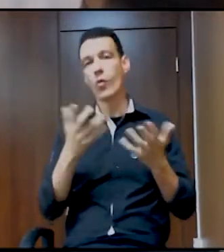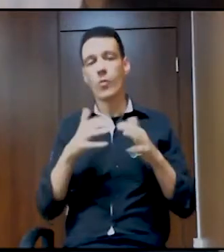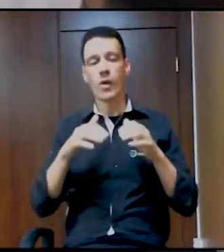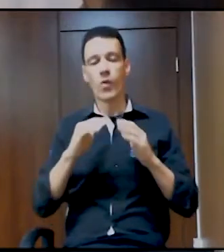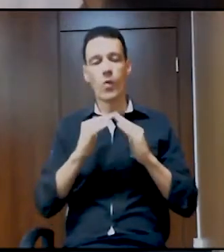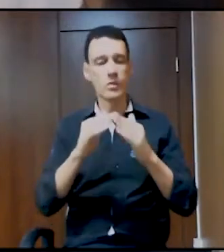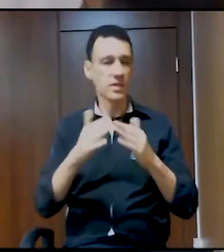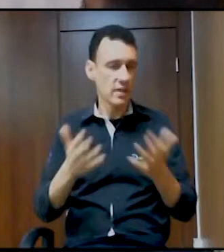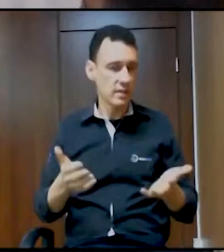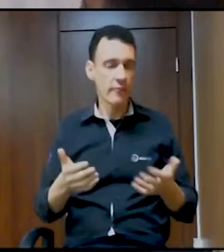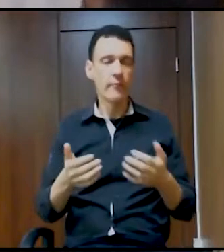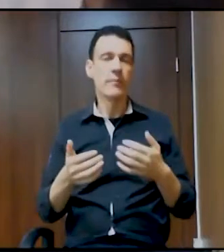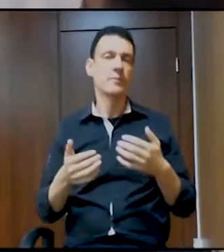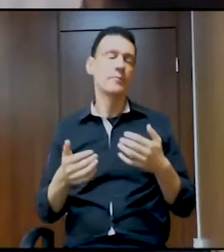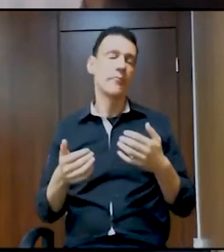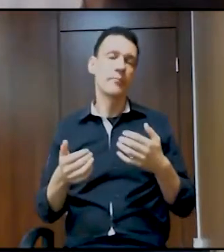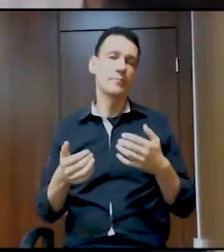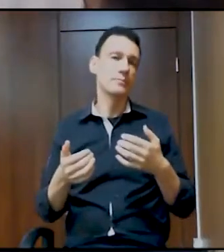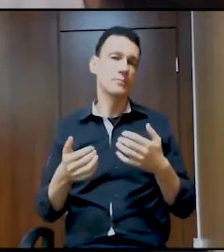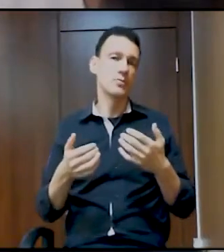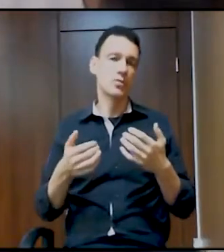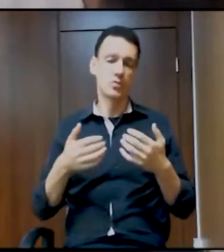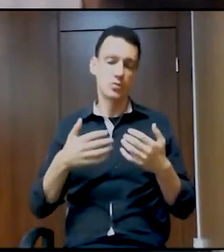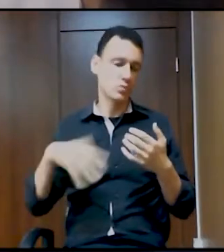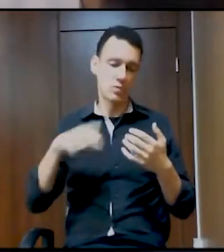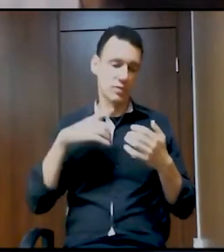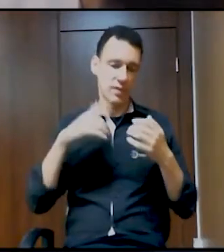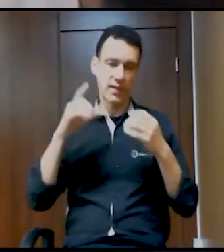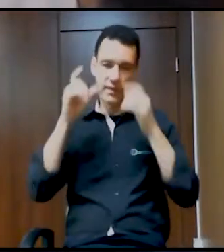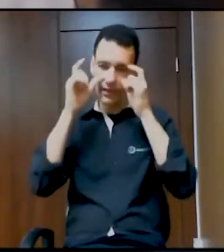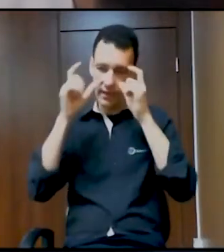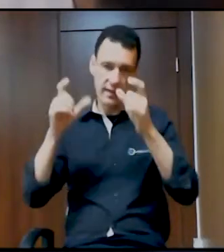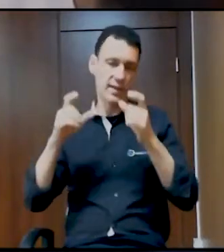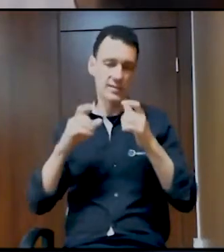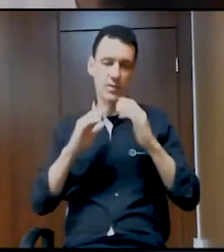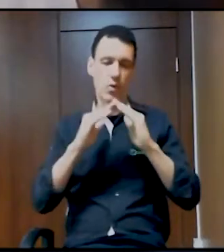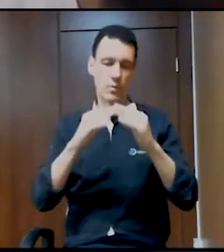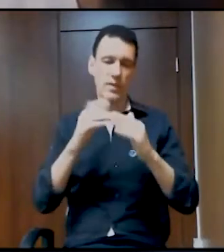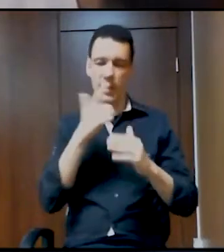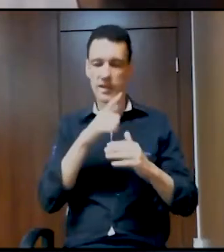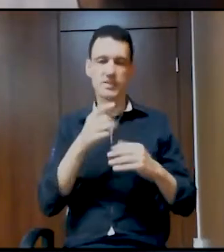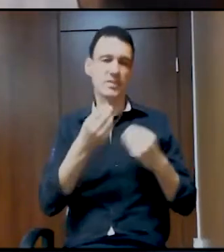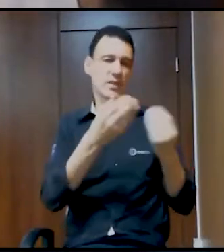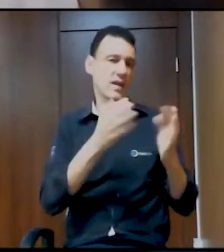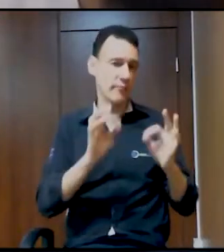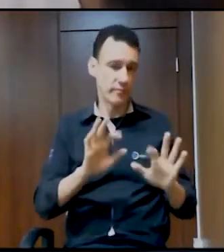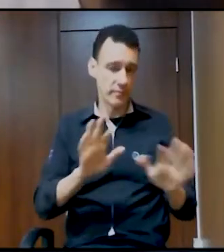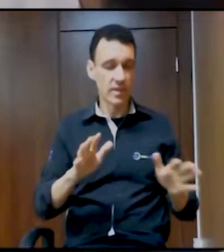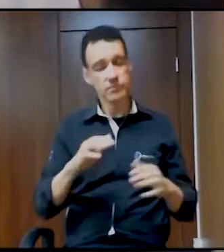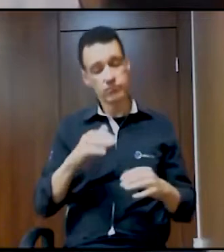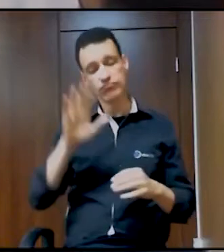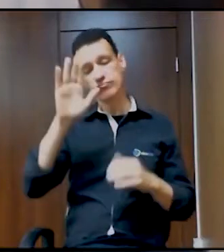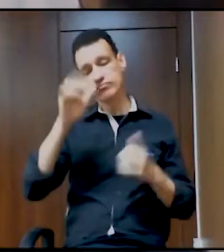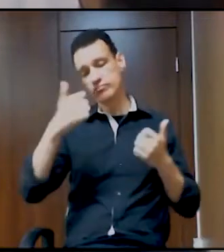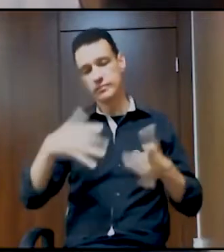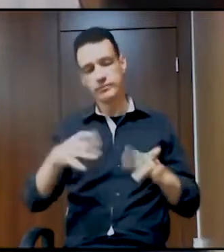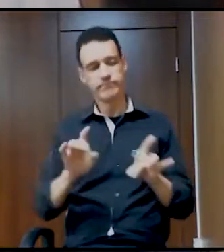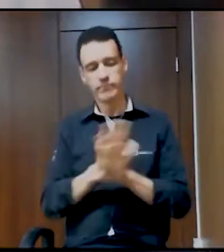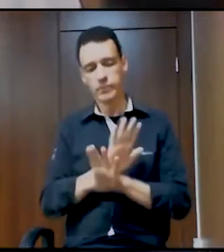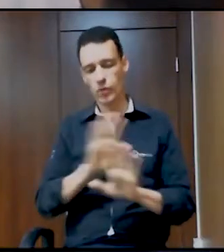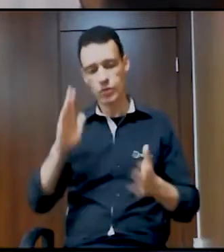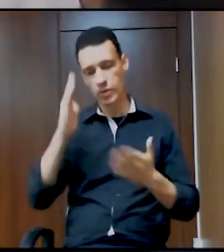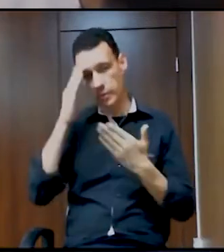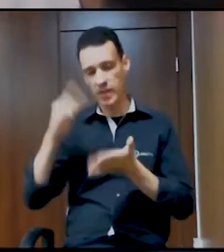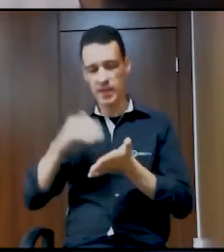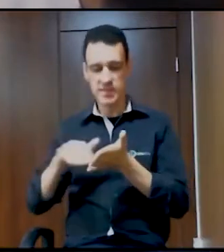comunidade, todo mundo tem um interesse que sua comunidade seja atendida. Então a minha fala é mais essa daí, e agradecer ao secretário por